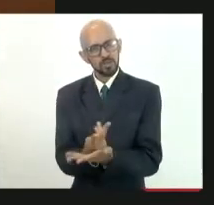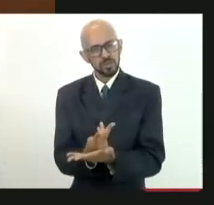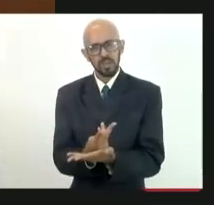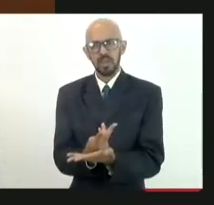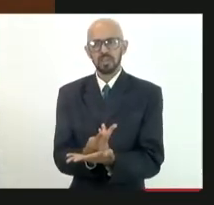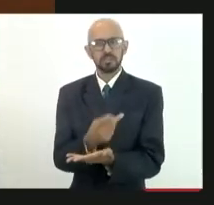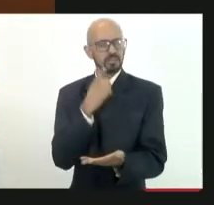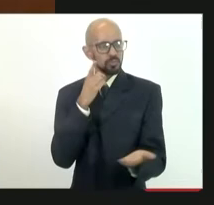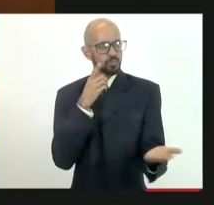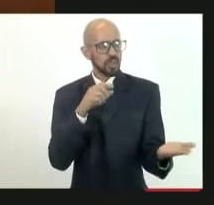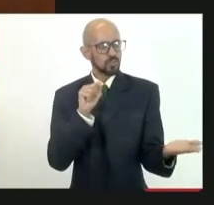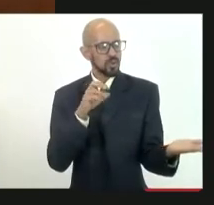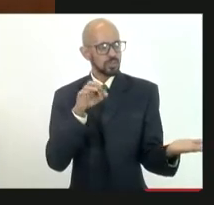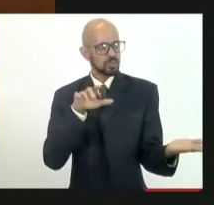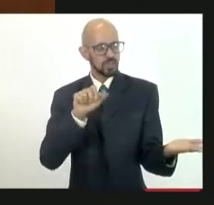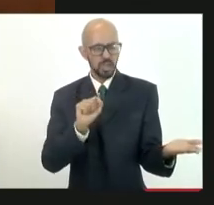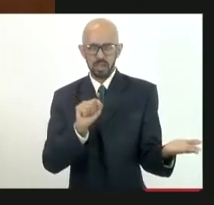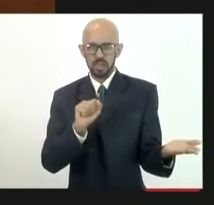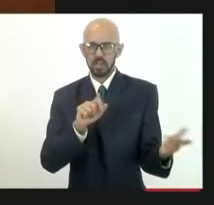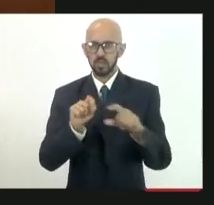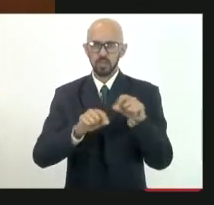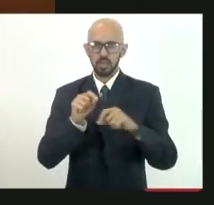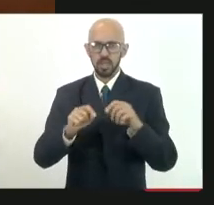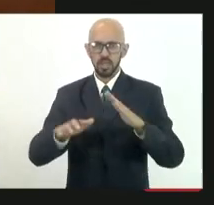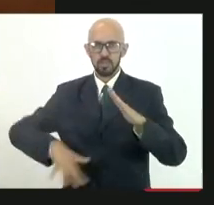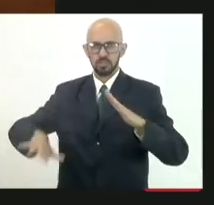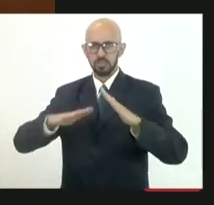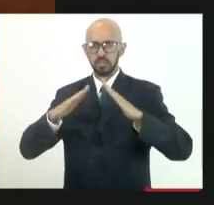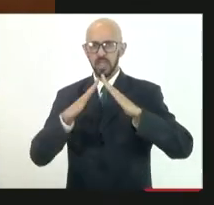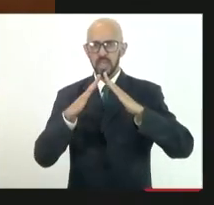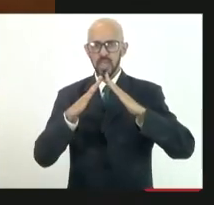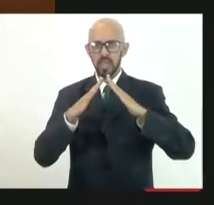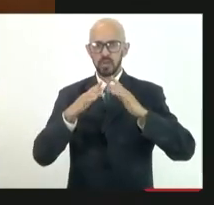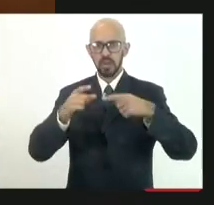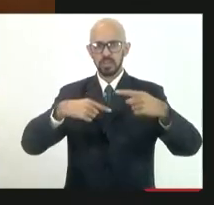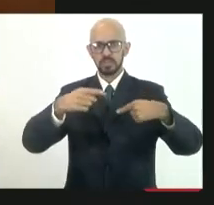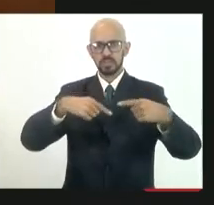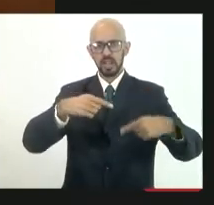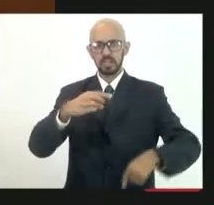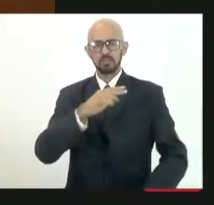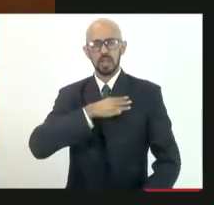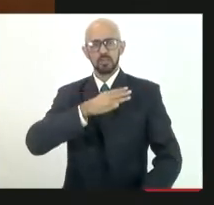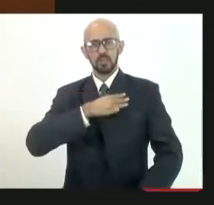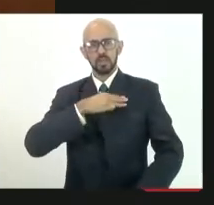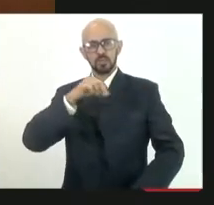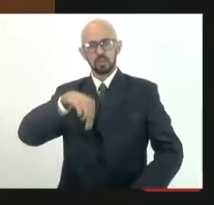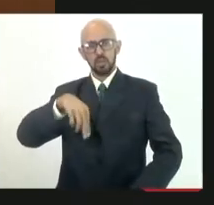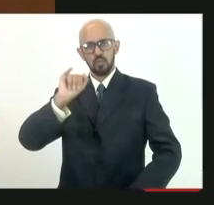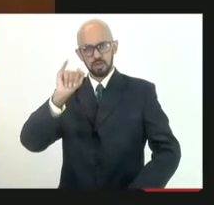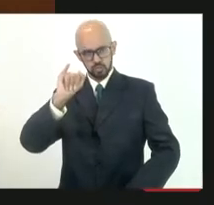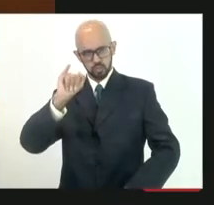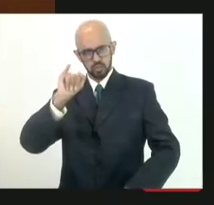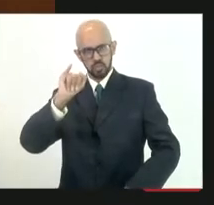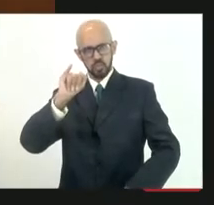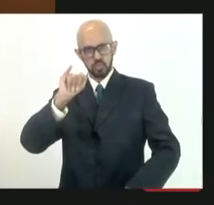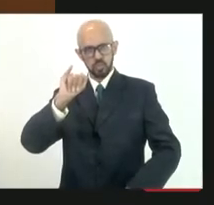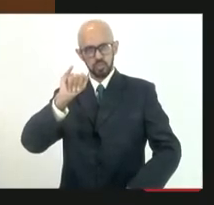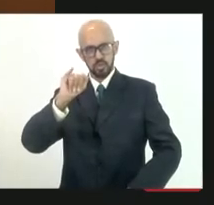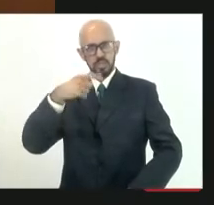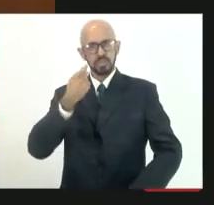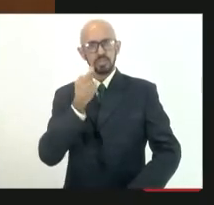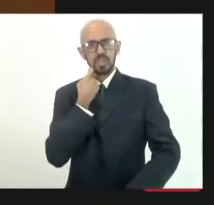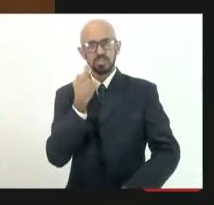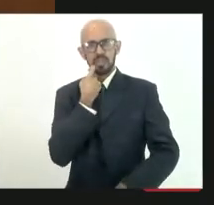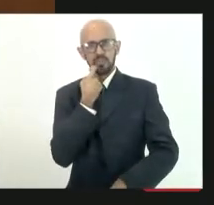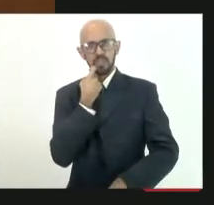Mais uma denúncia desta feita num terreiro na Estrada de Madureira, no município de Nova Iguaçu, que na sexta-feira foi